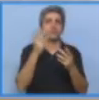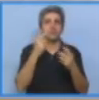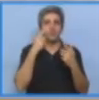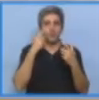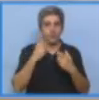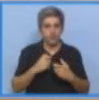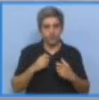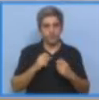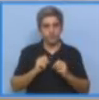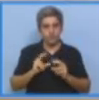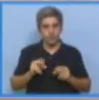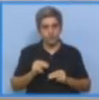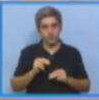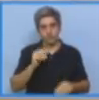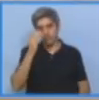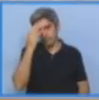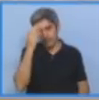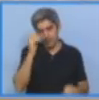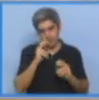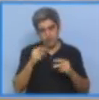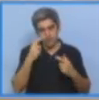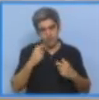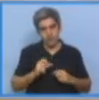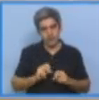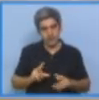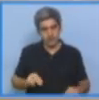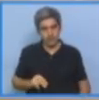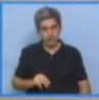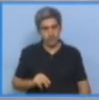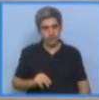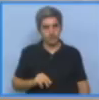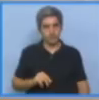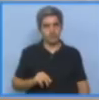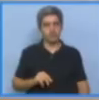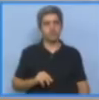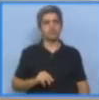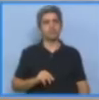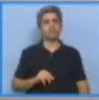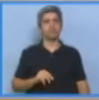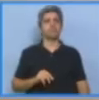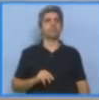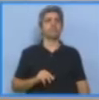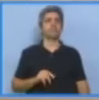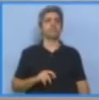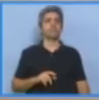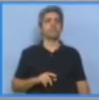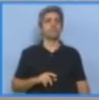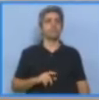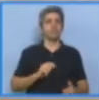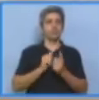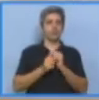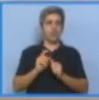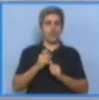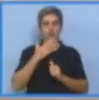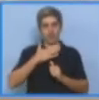Corpore sano, mens sana em corpore sano, não é? Que é o desporto